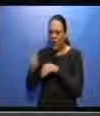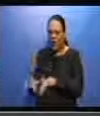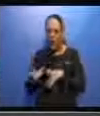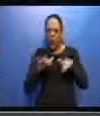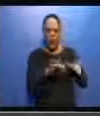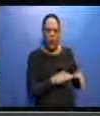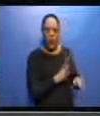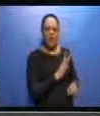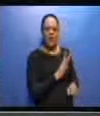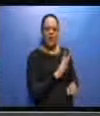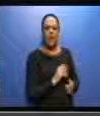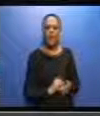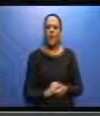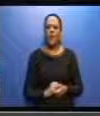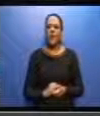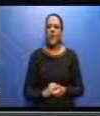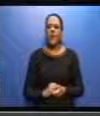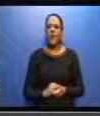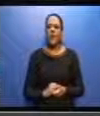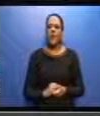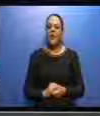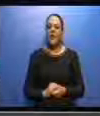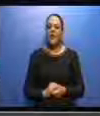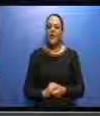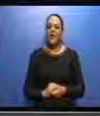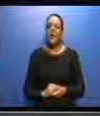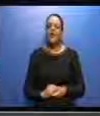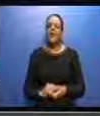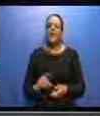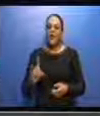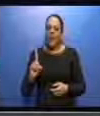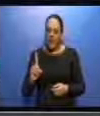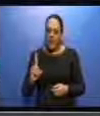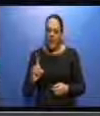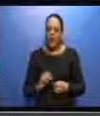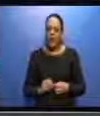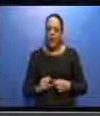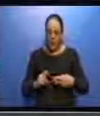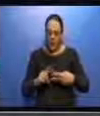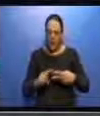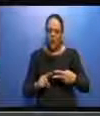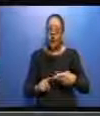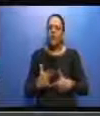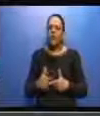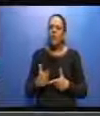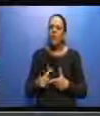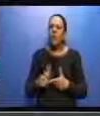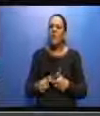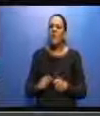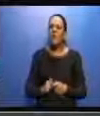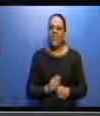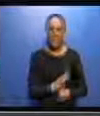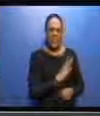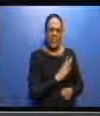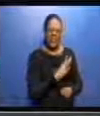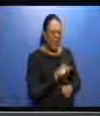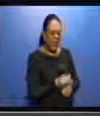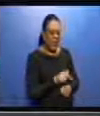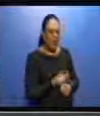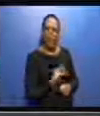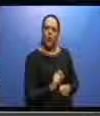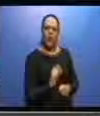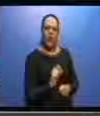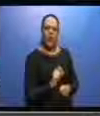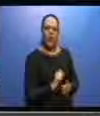aponte pelo menos duas consequências desse fato nas grandes cidades quais as consequências né tiveram na